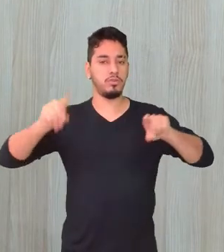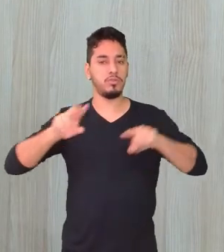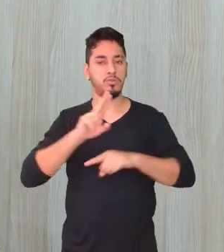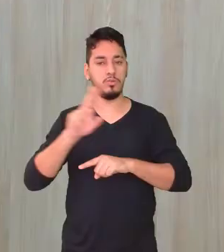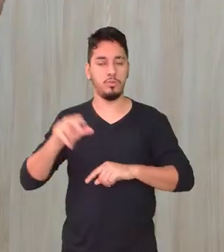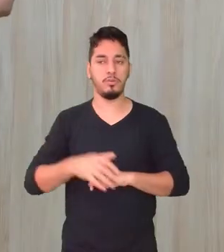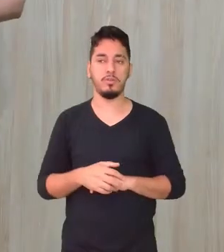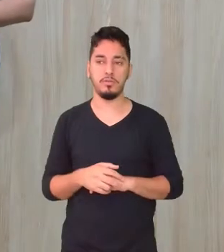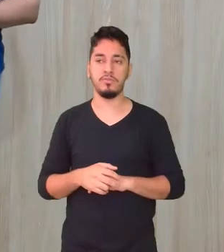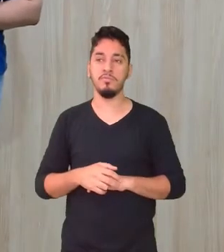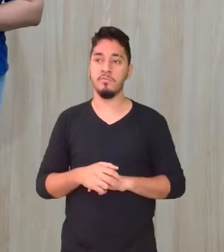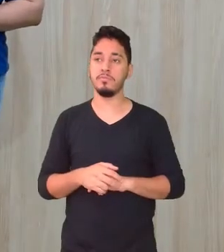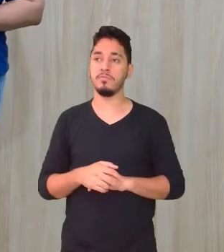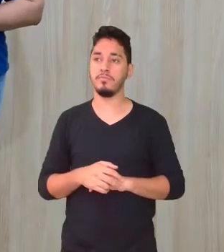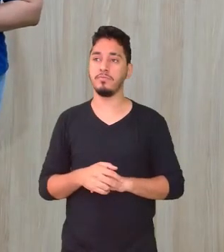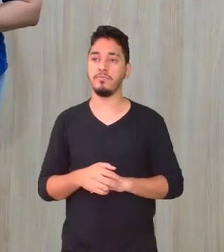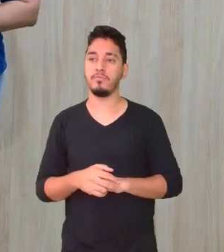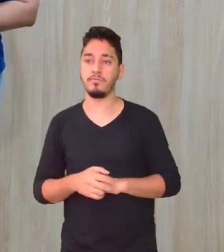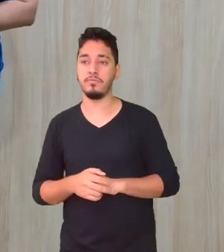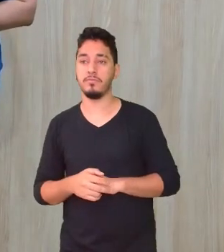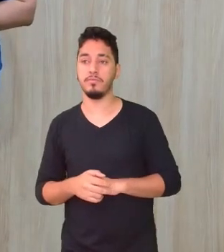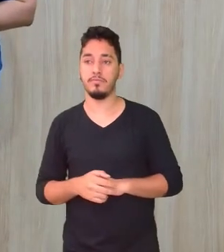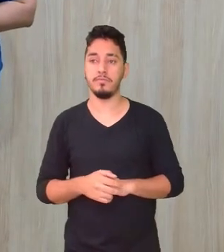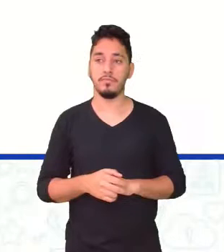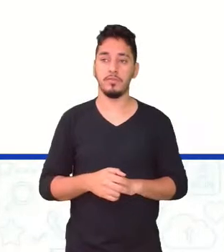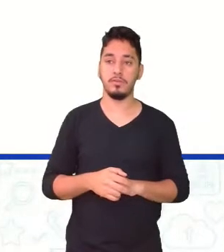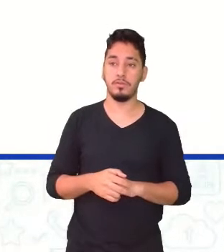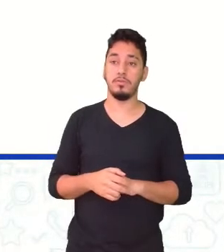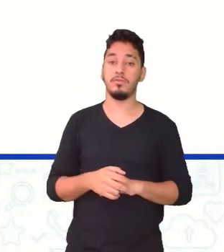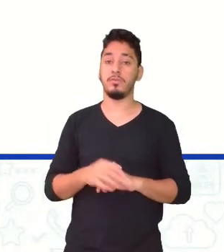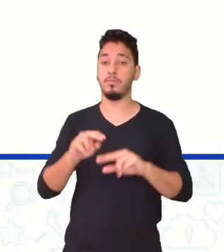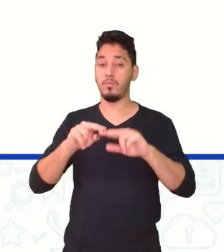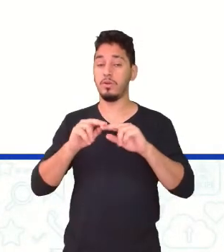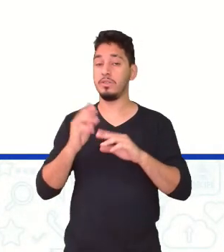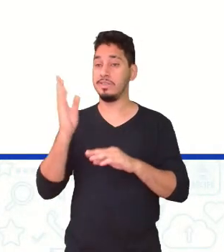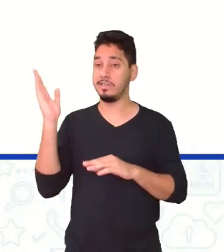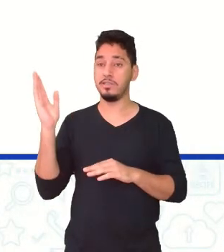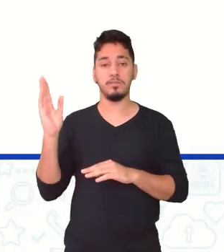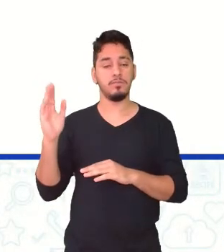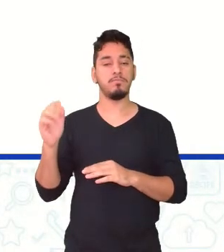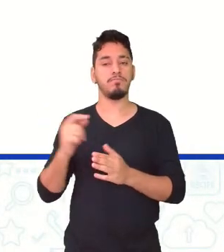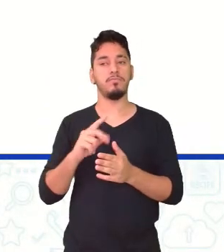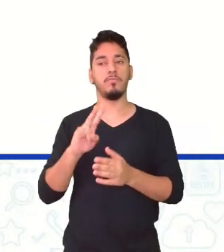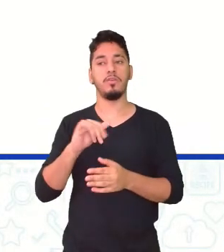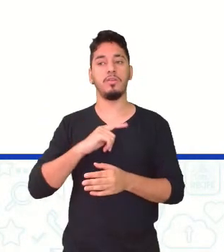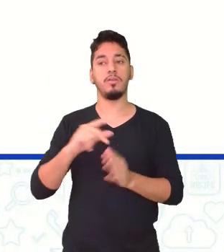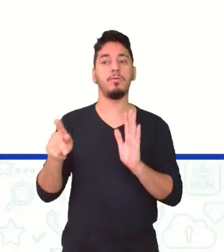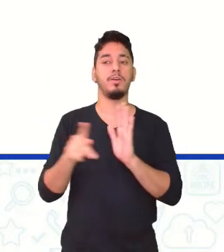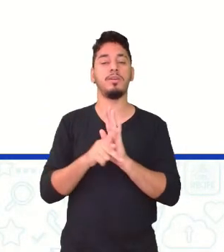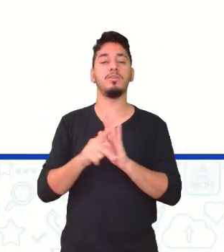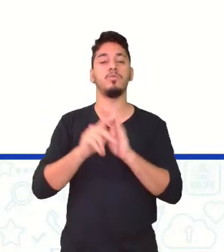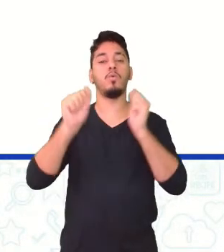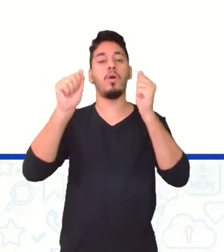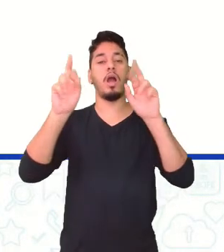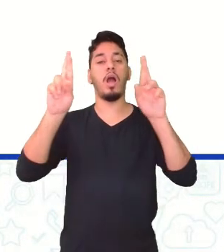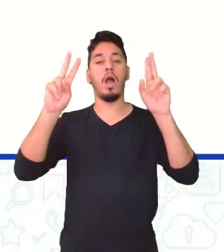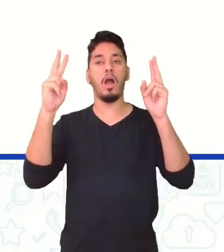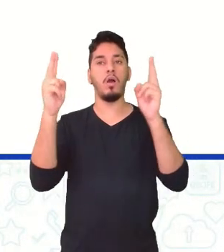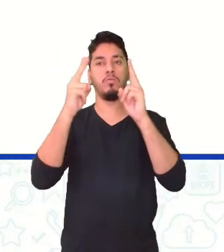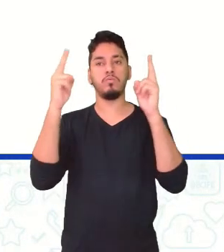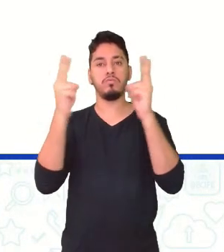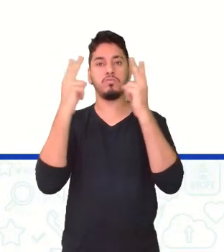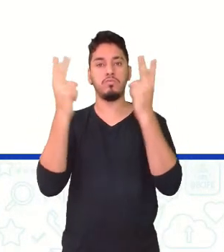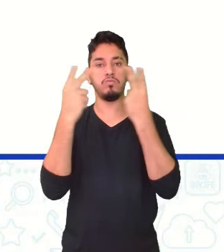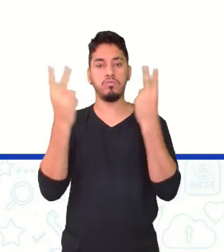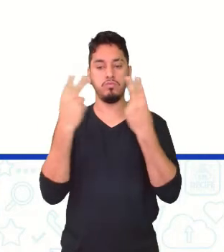nomenclatura. É loucura, viu? E aí, por conta disso, esses fenômenos são intensificados pelas massas de ar que podem